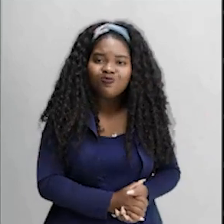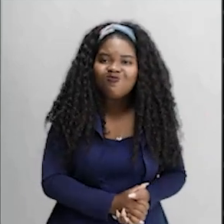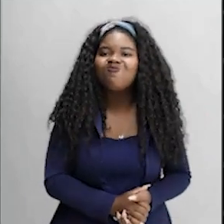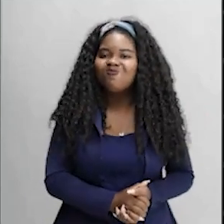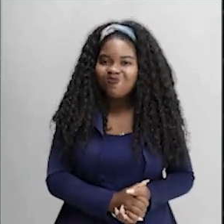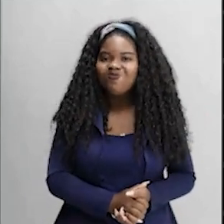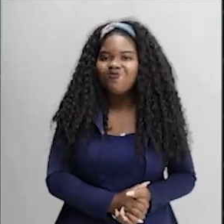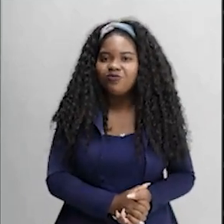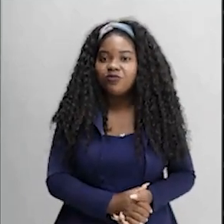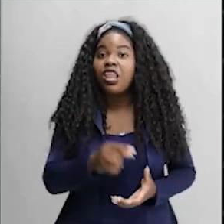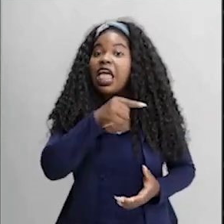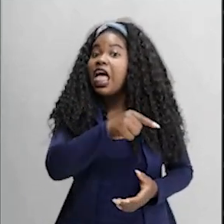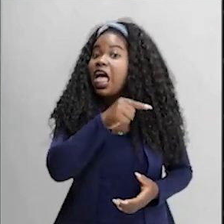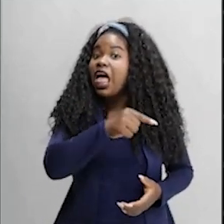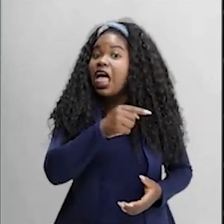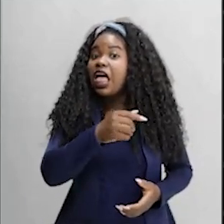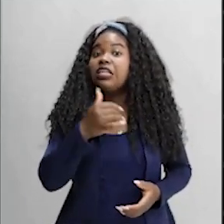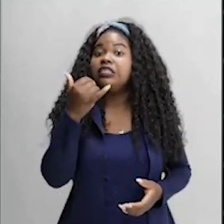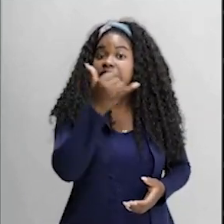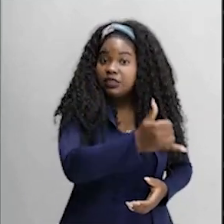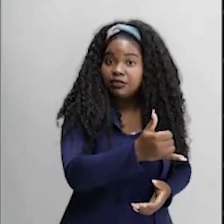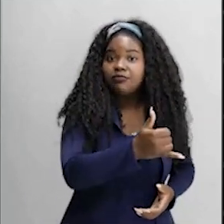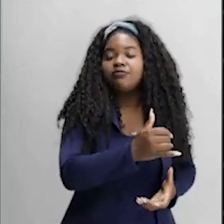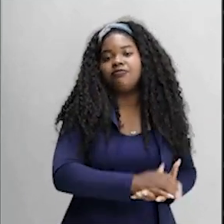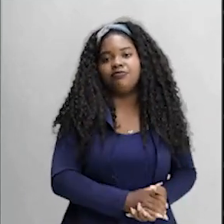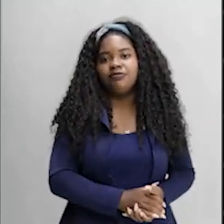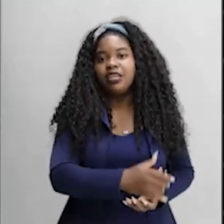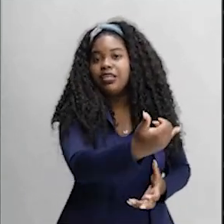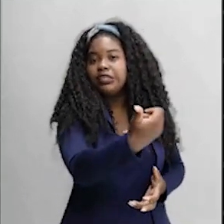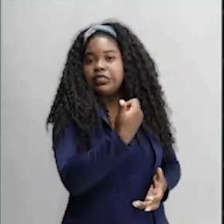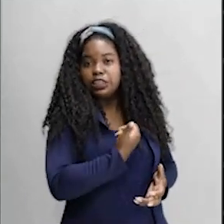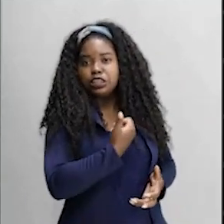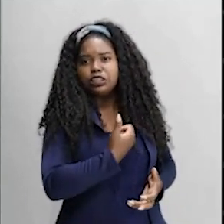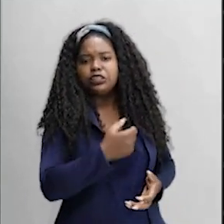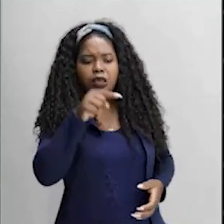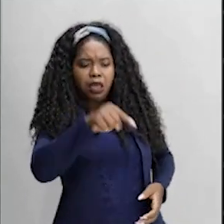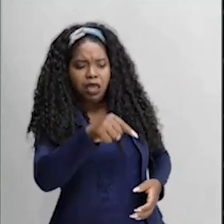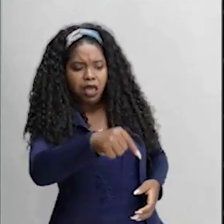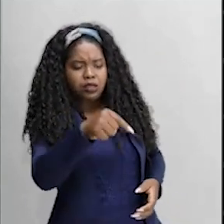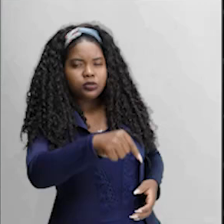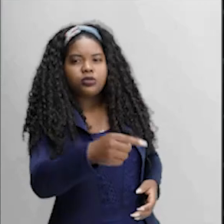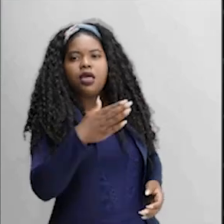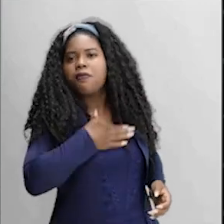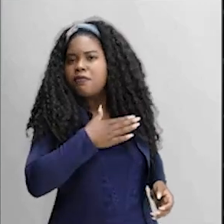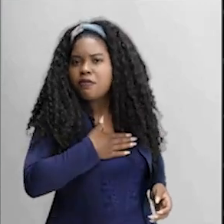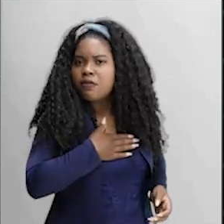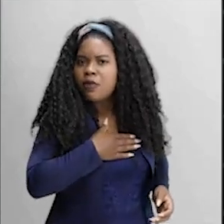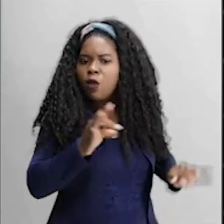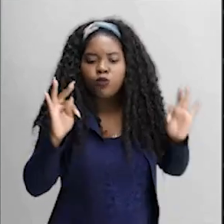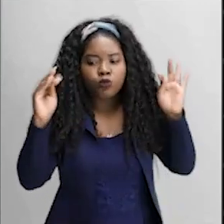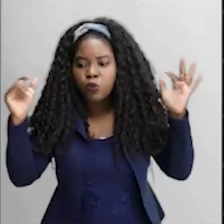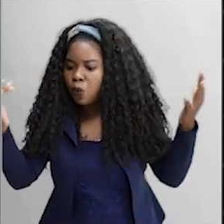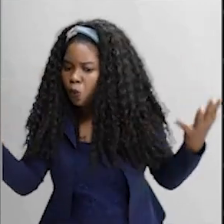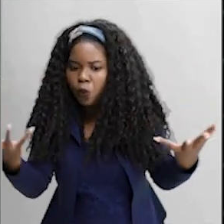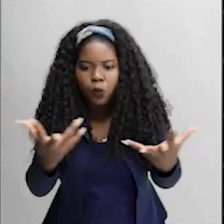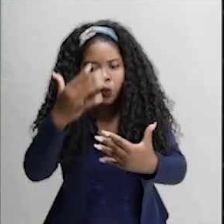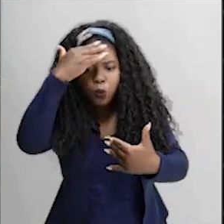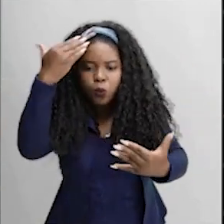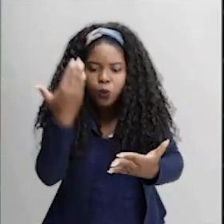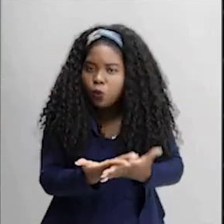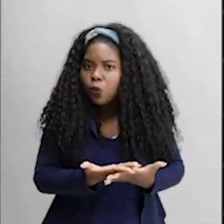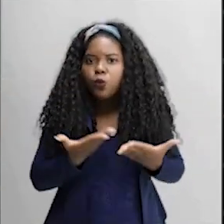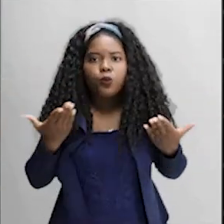Ele disse, isso é meu. Todo mundo acreditou. Ele não precisa colocar essa parte. Está